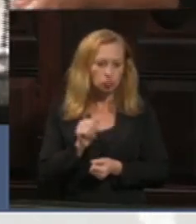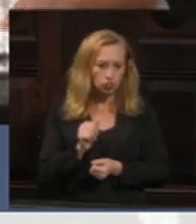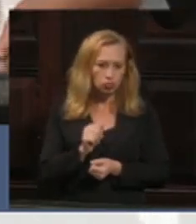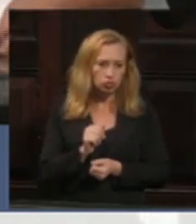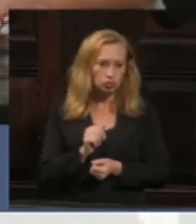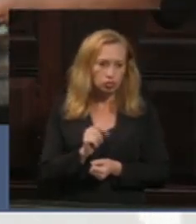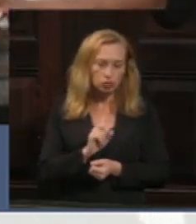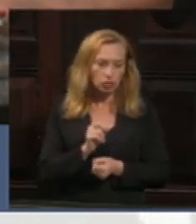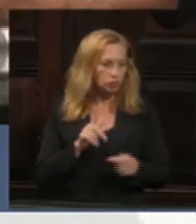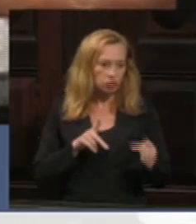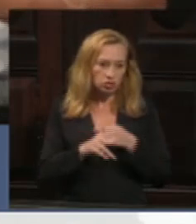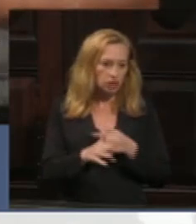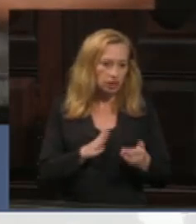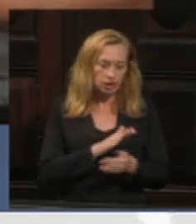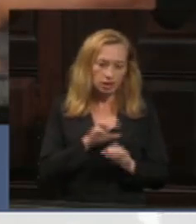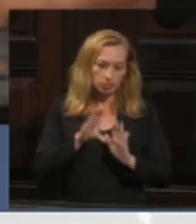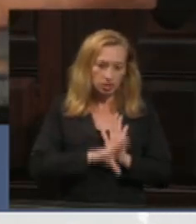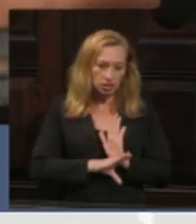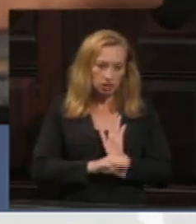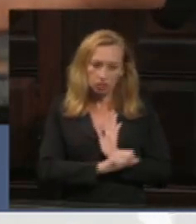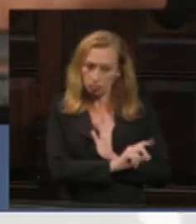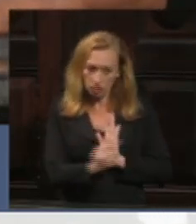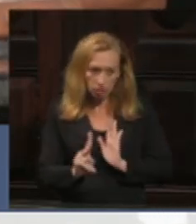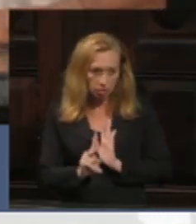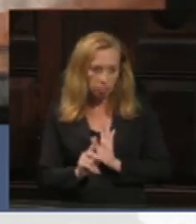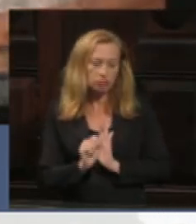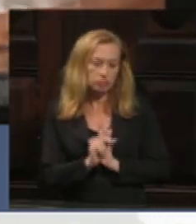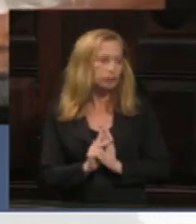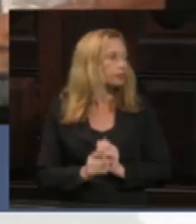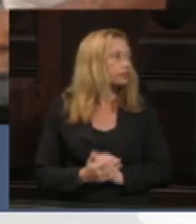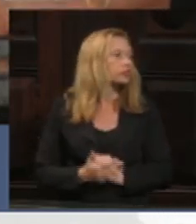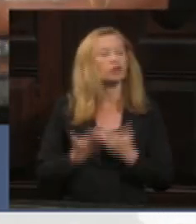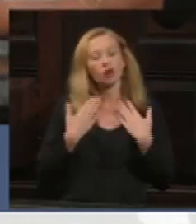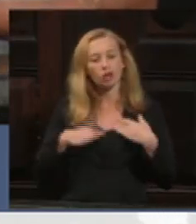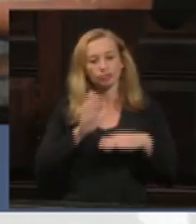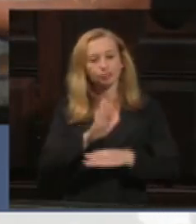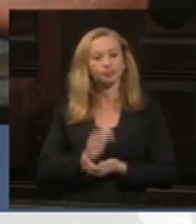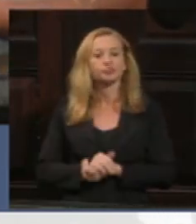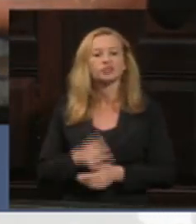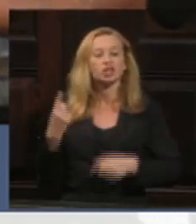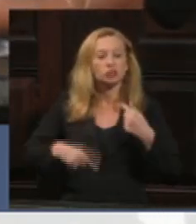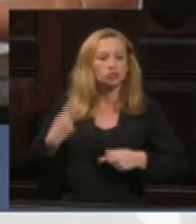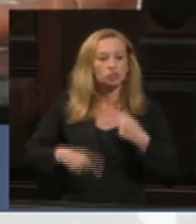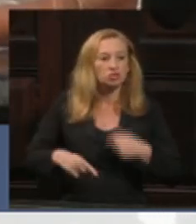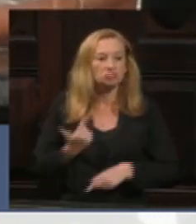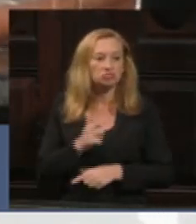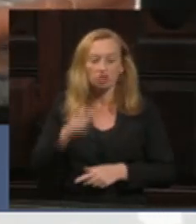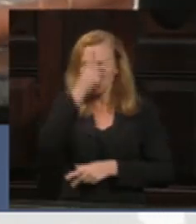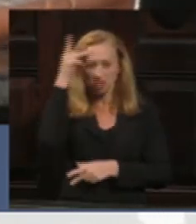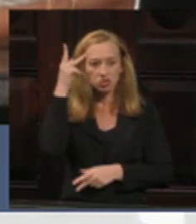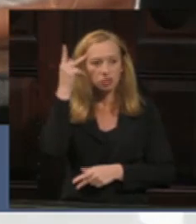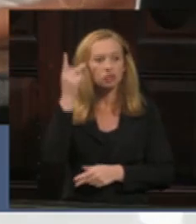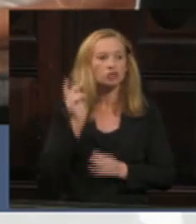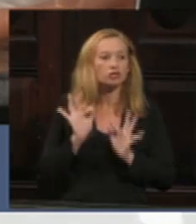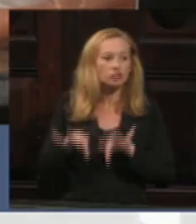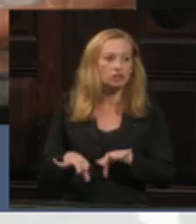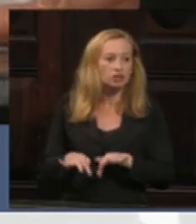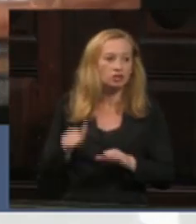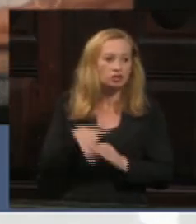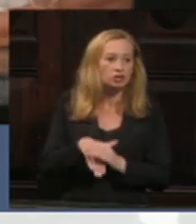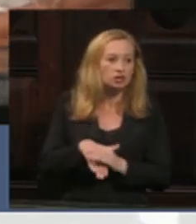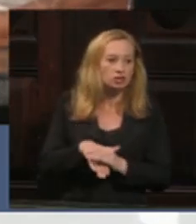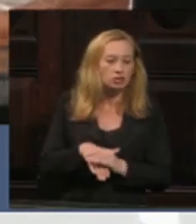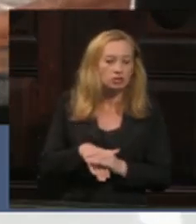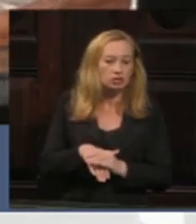Sim. porque já foi. Então, tranquilidade. Em discussão, não havendo quem queira discutir, encerra a discussão em